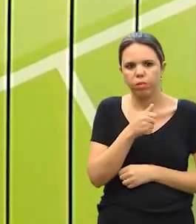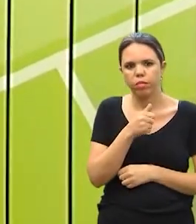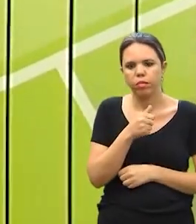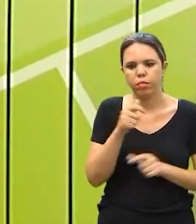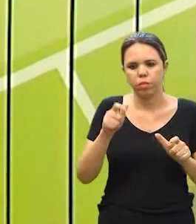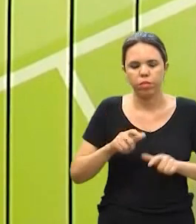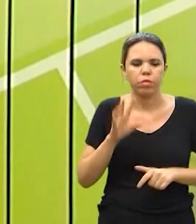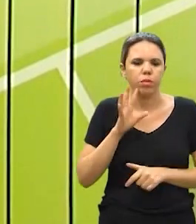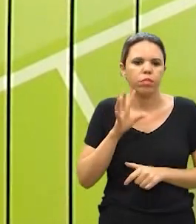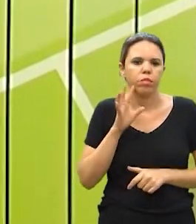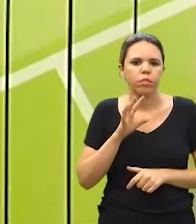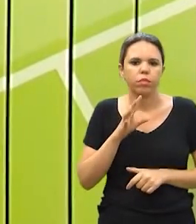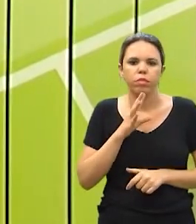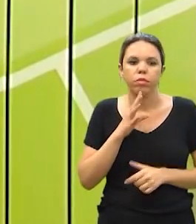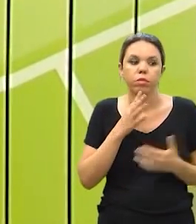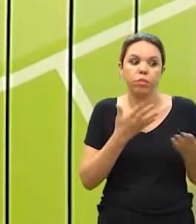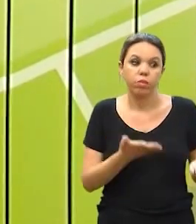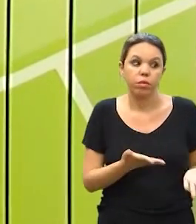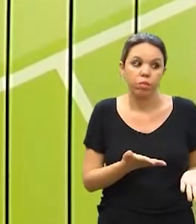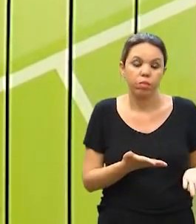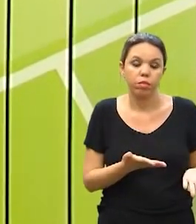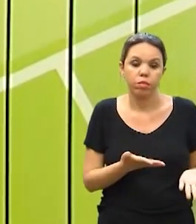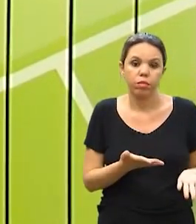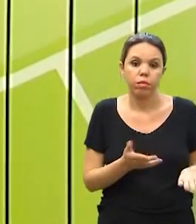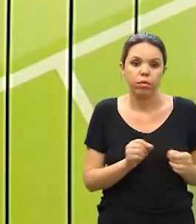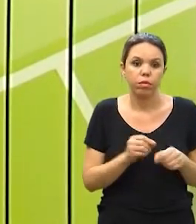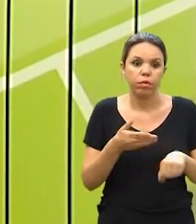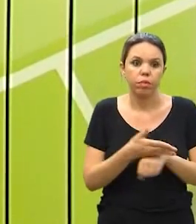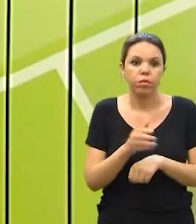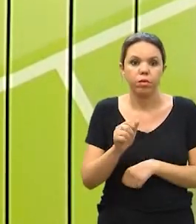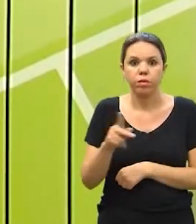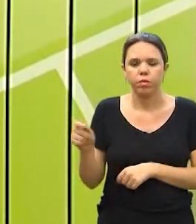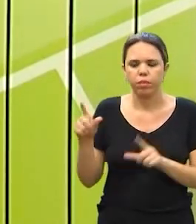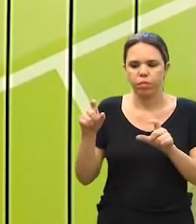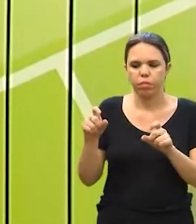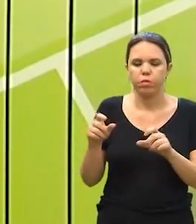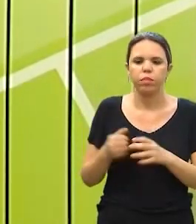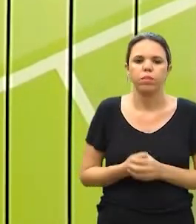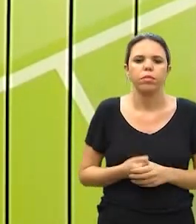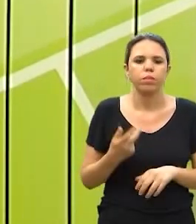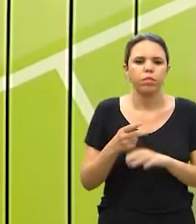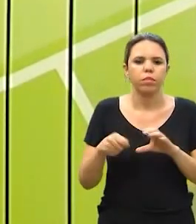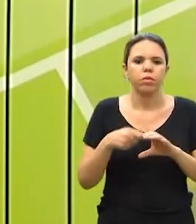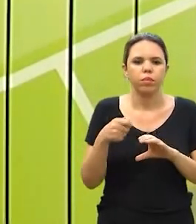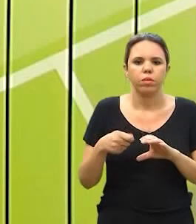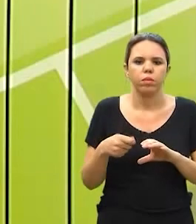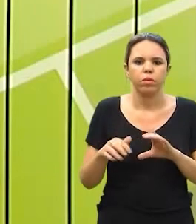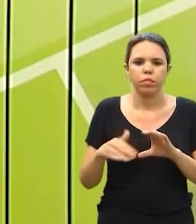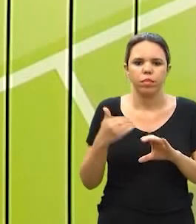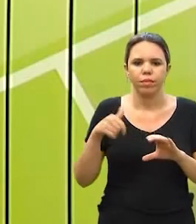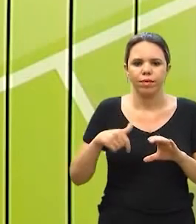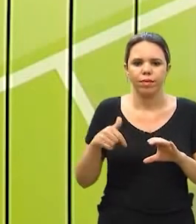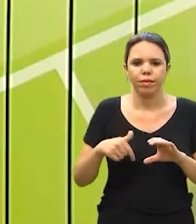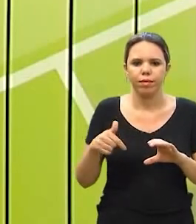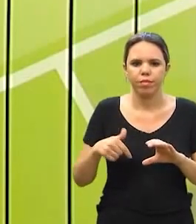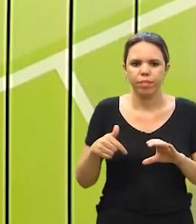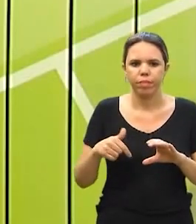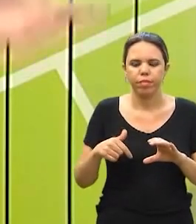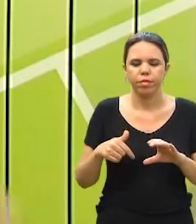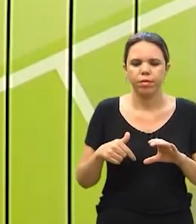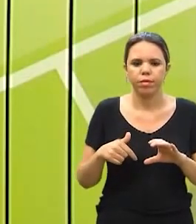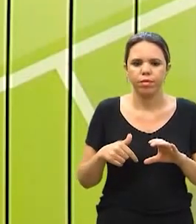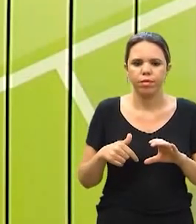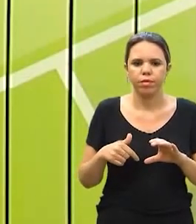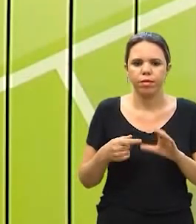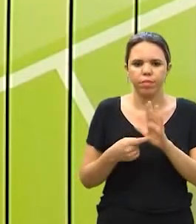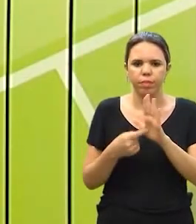cantinho legal que você conhece? Quem sabe não faça parte da APA? Tira uma foto, grava um vídeo e manda pra gente aqui para sair,